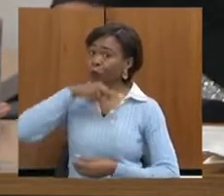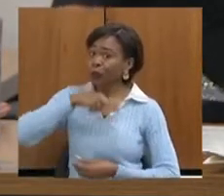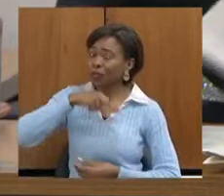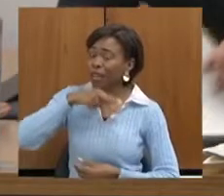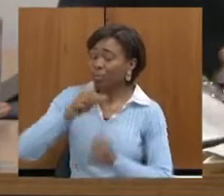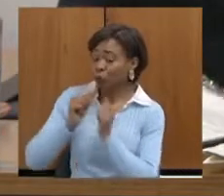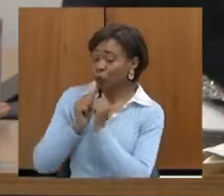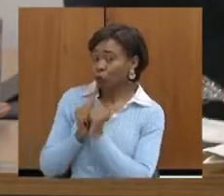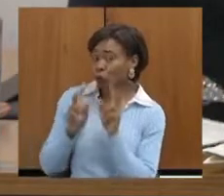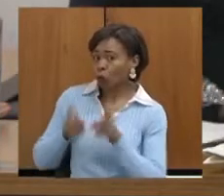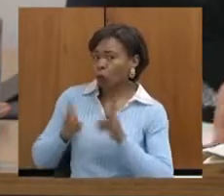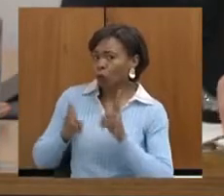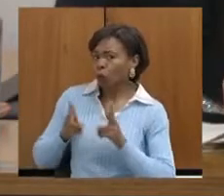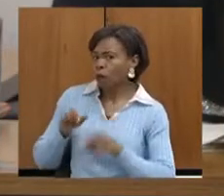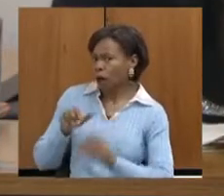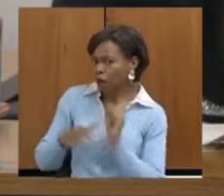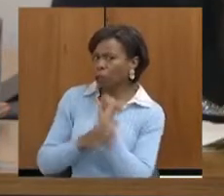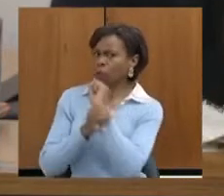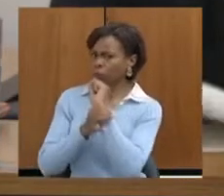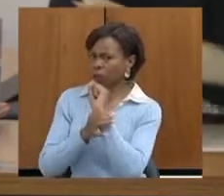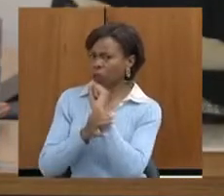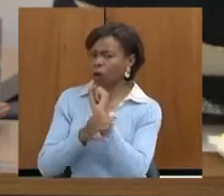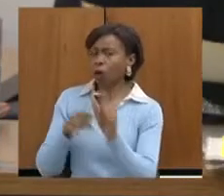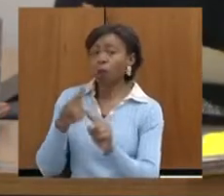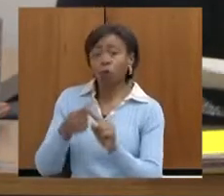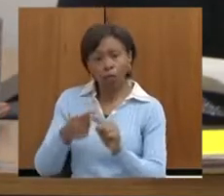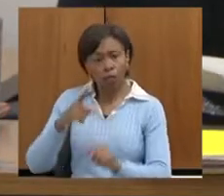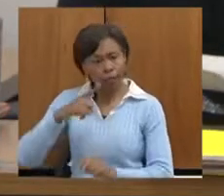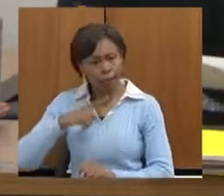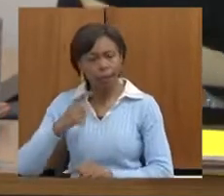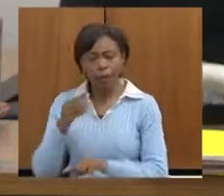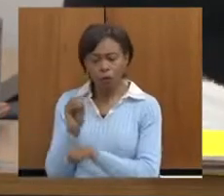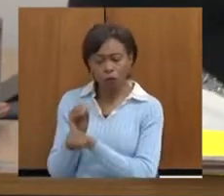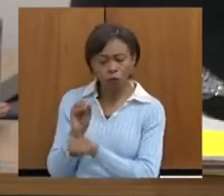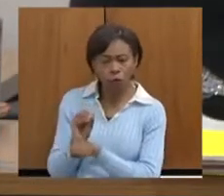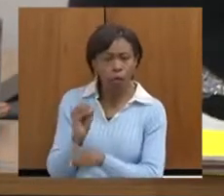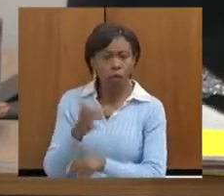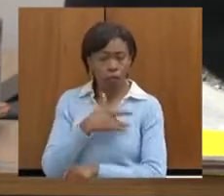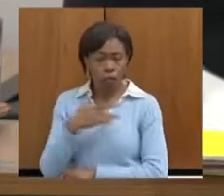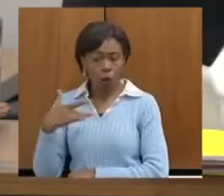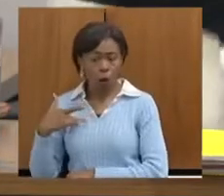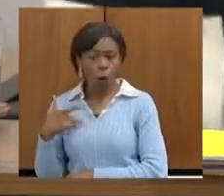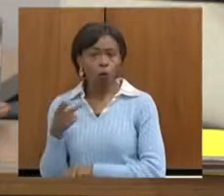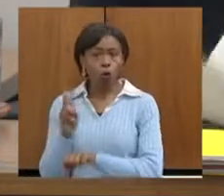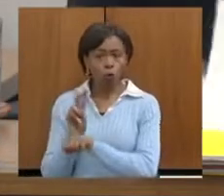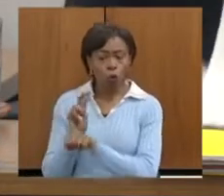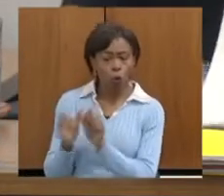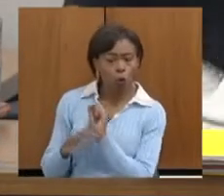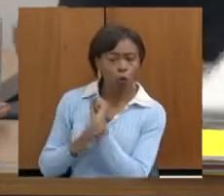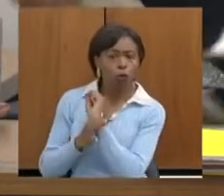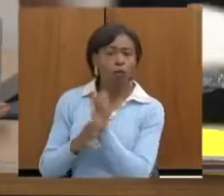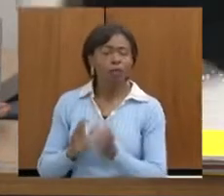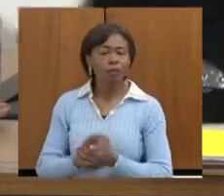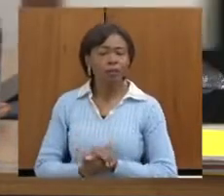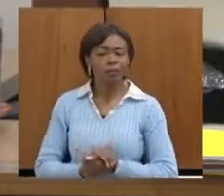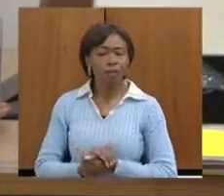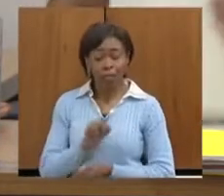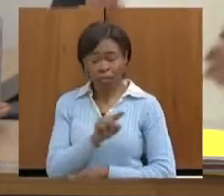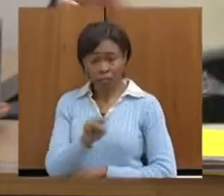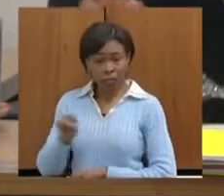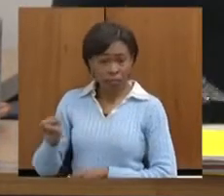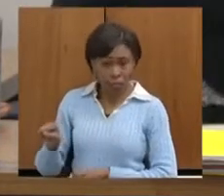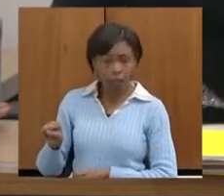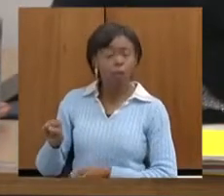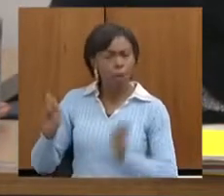netos é seguro porque eles vão tem como se manter é seguro porque a saúde deles vai estar protegida e que eles vão